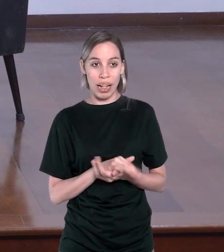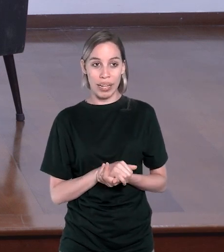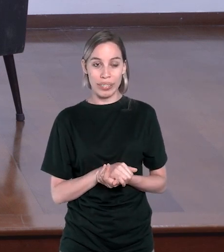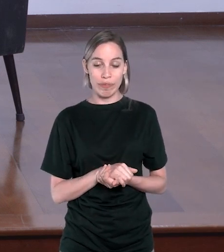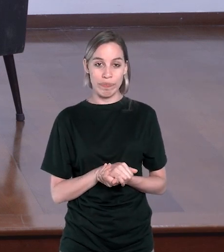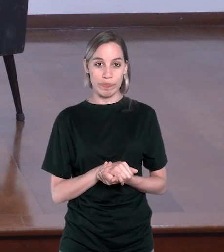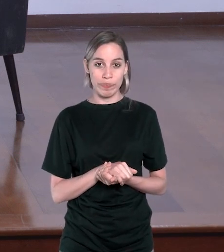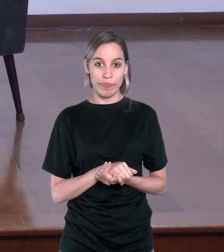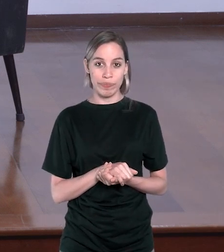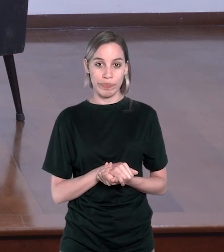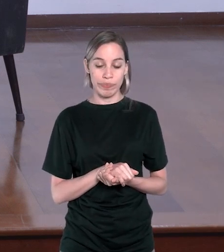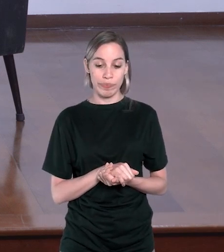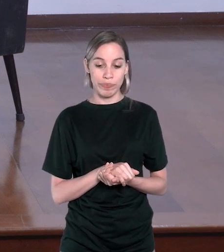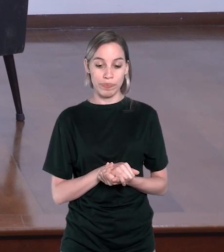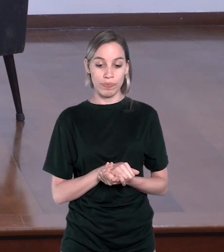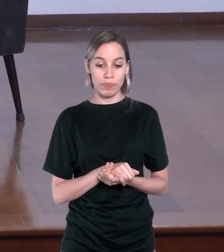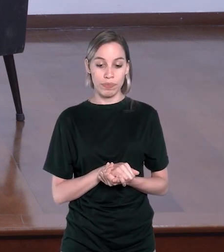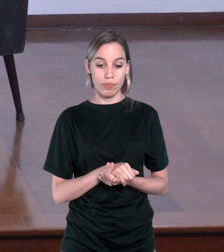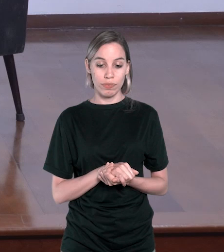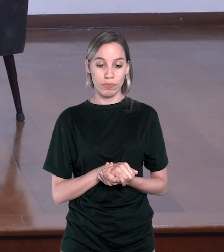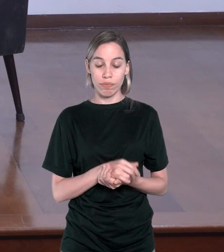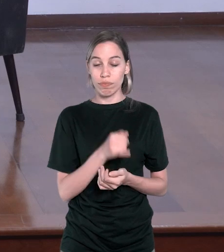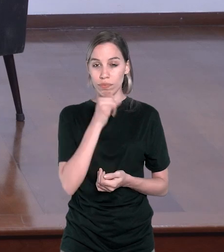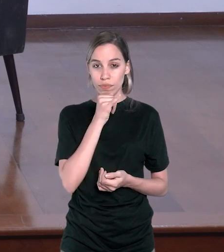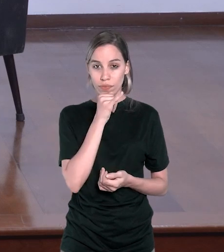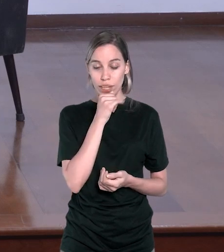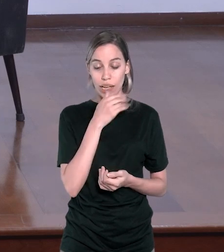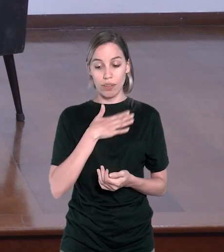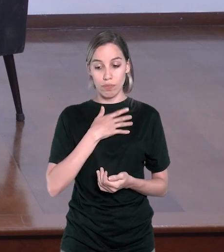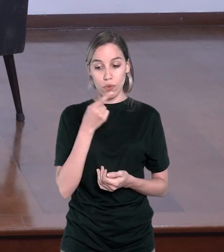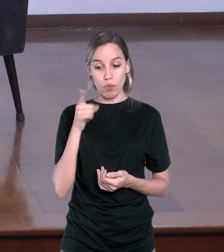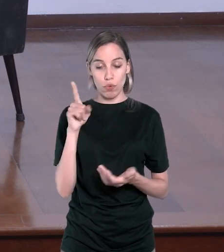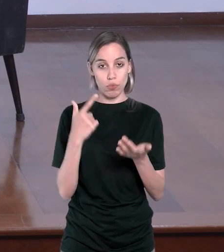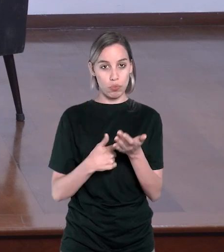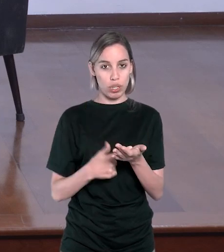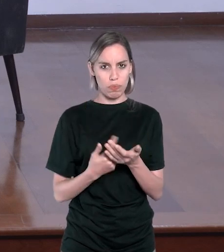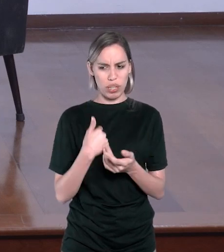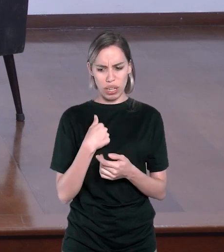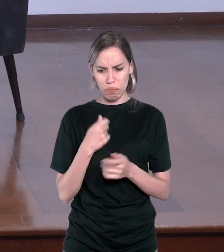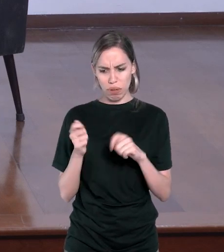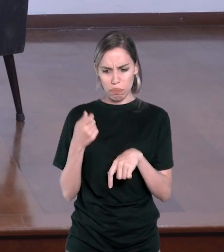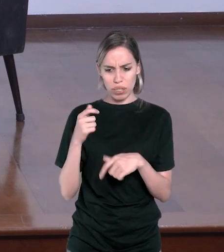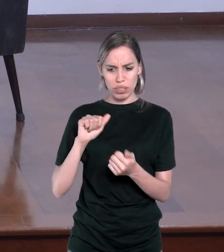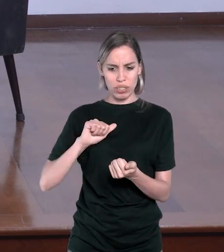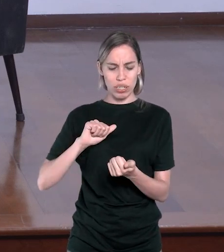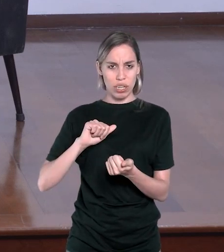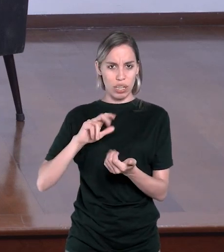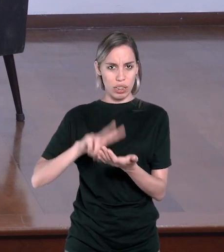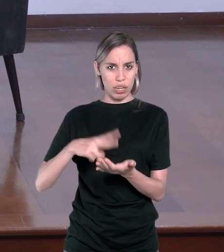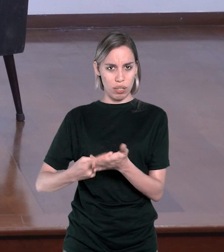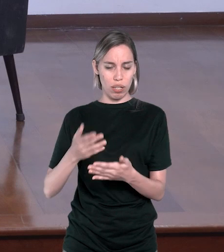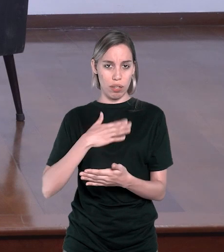por exemplo, esse meu último livro, eu sou incapaz de traduzir o meu livro. A gente fez um sample para apresentar